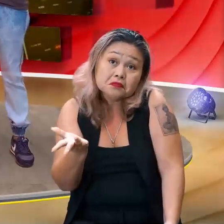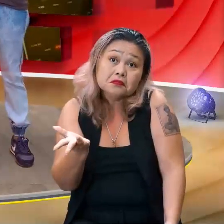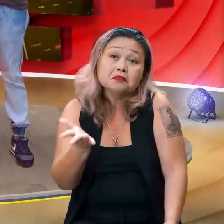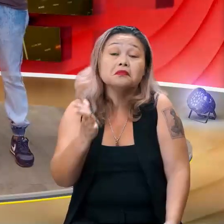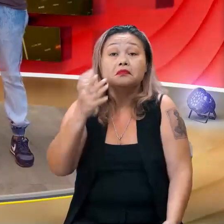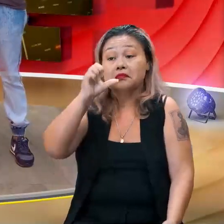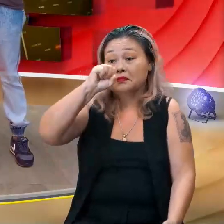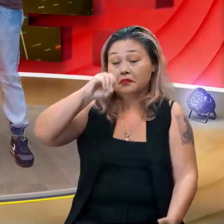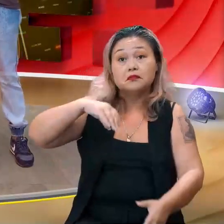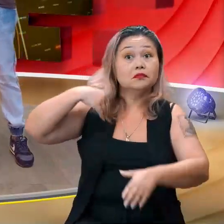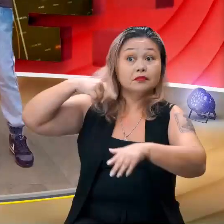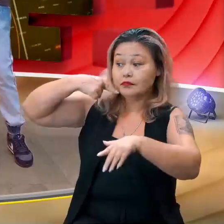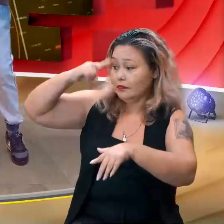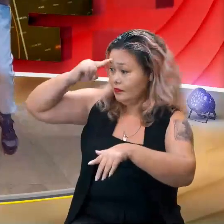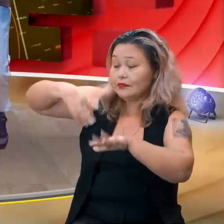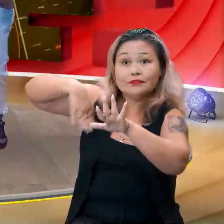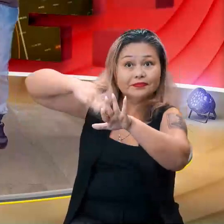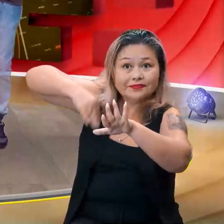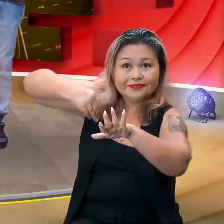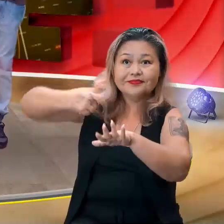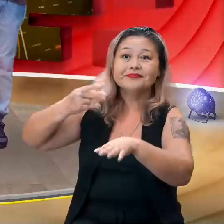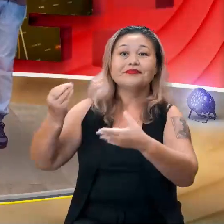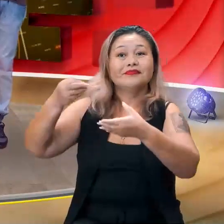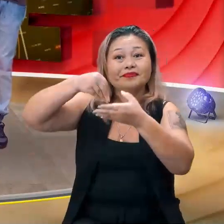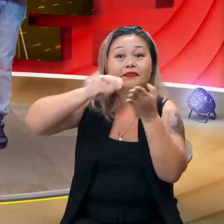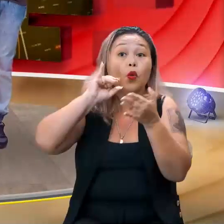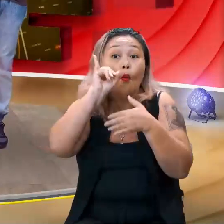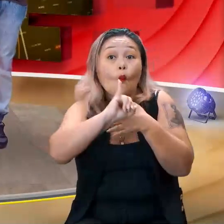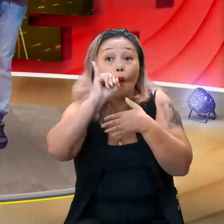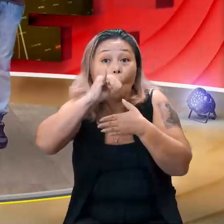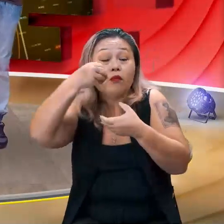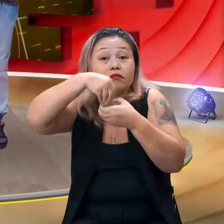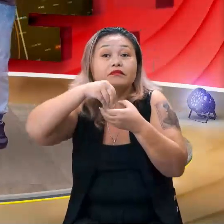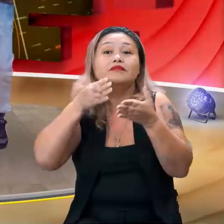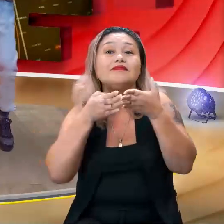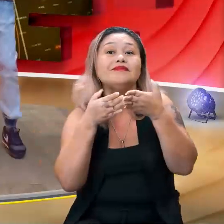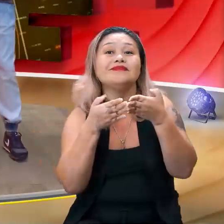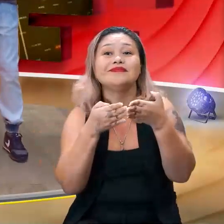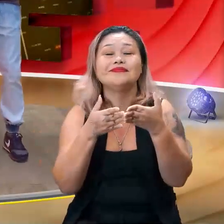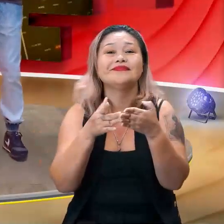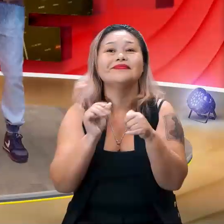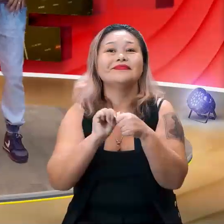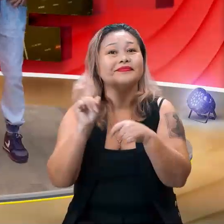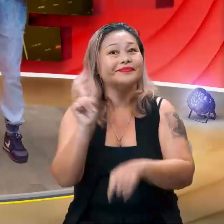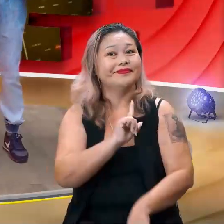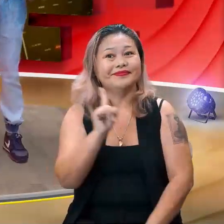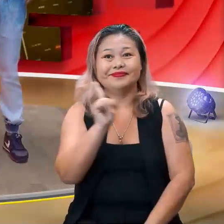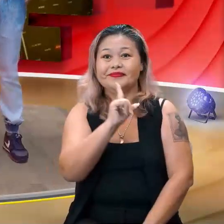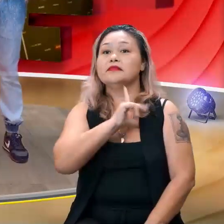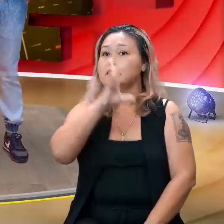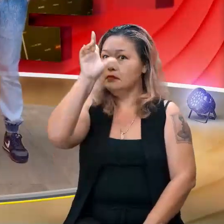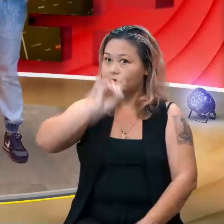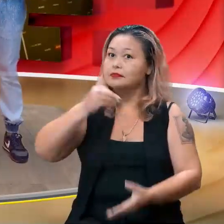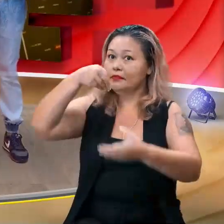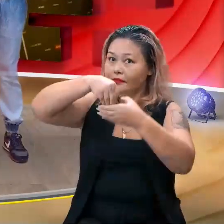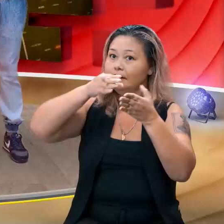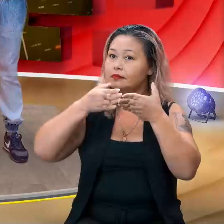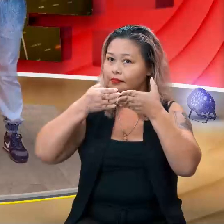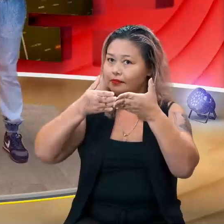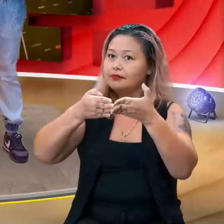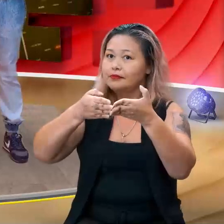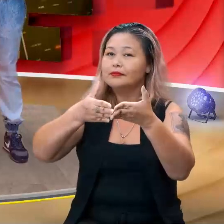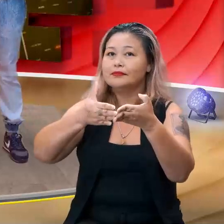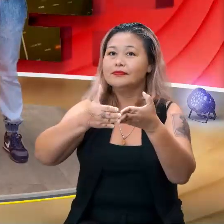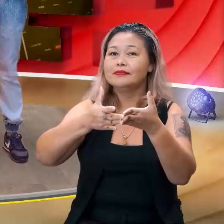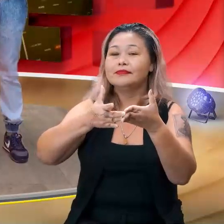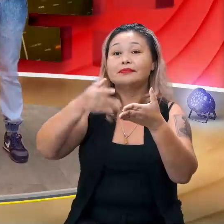nadando e vai os dois mais magros. Dozinha. Não, gente, todo mundo tem o direito de no barco, né? Vamos fazer. Tem que ser